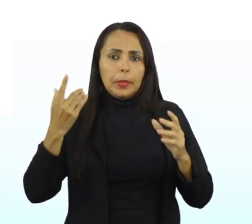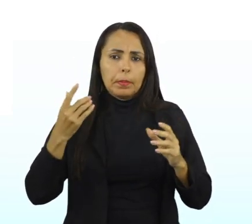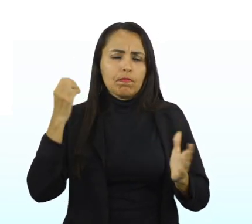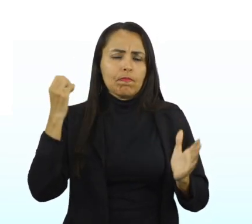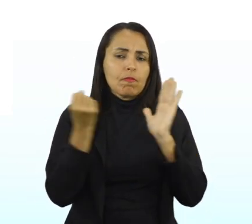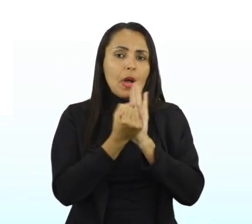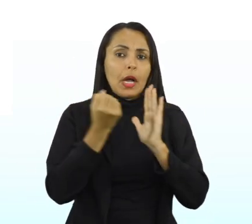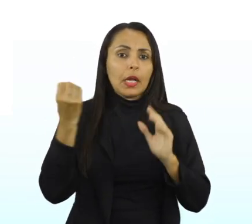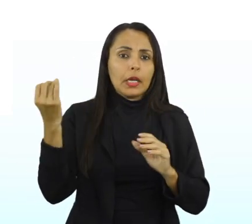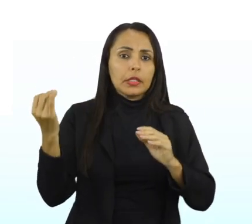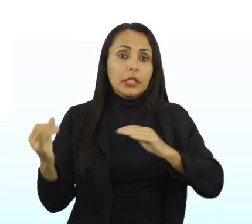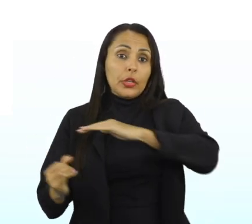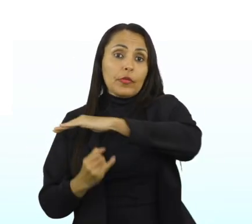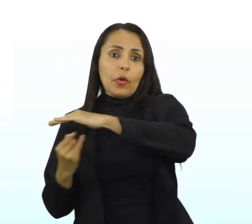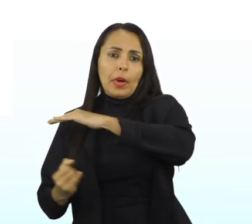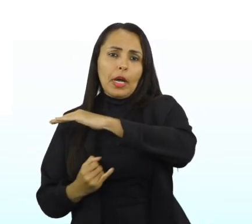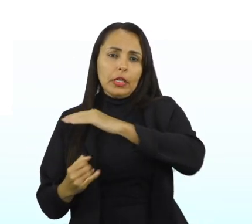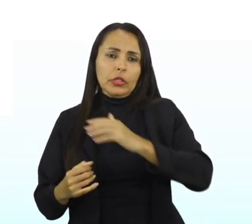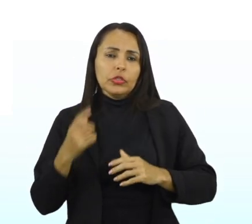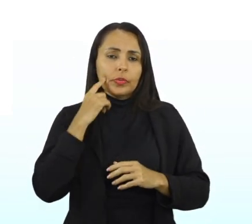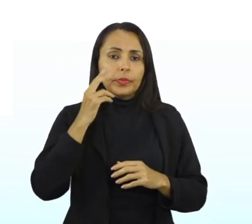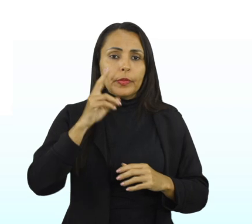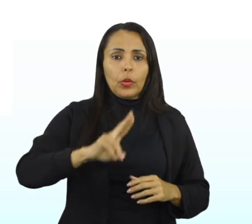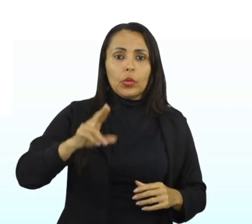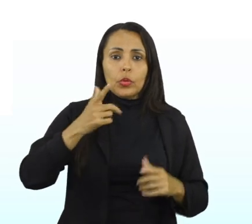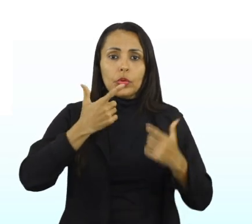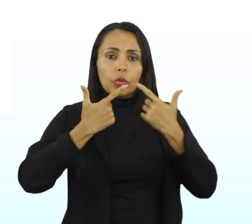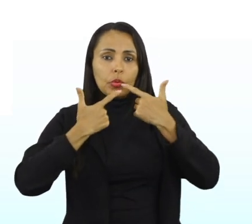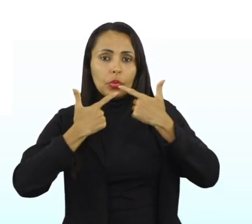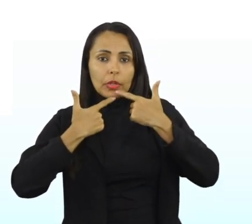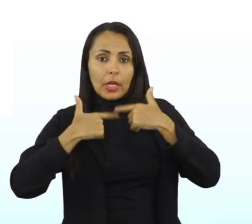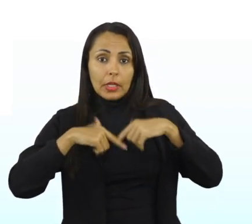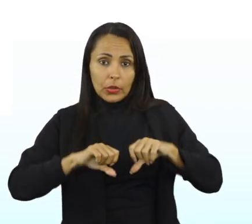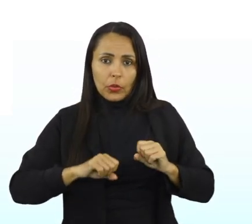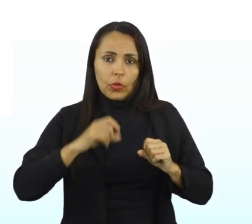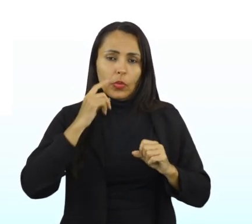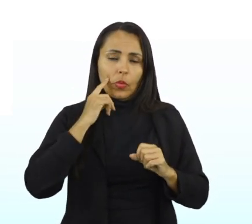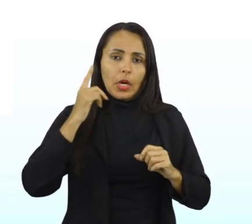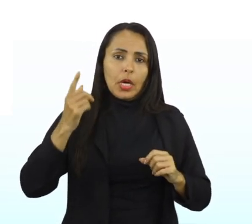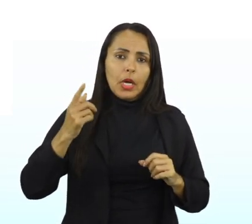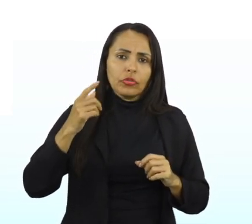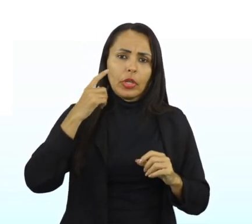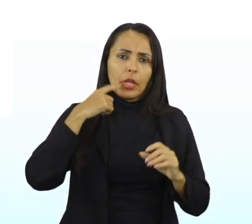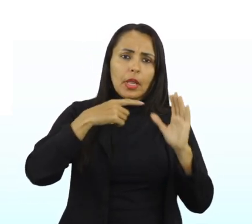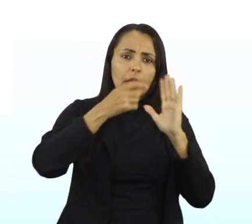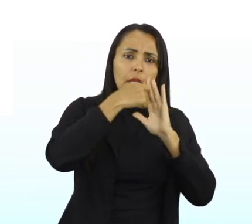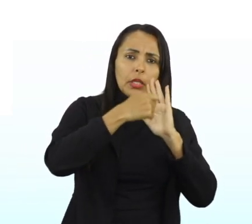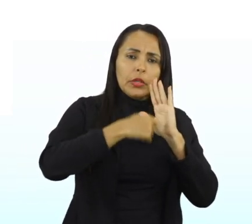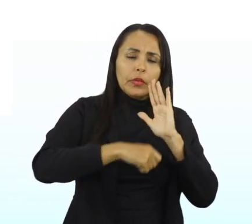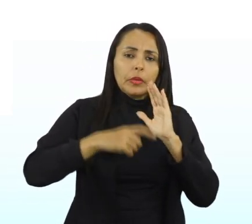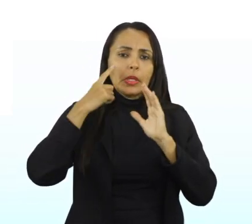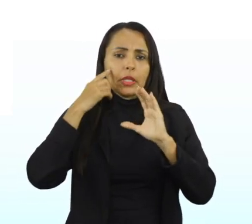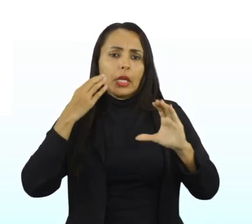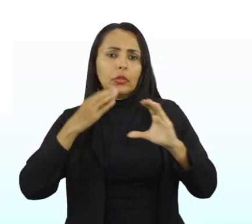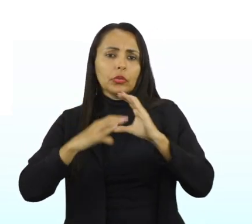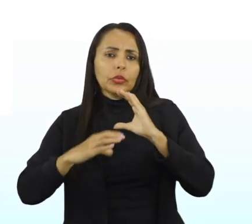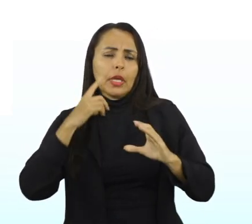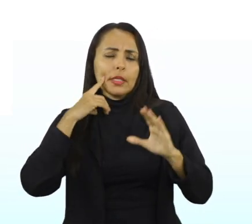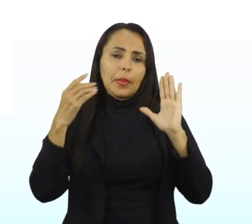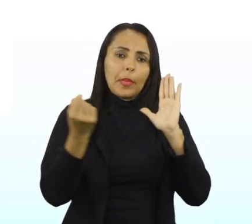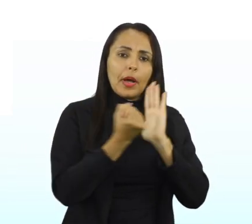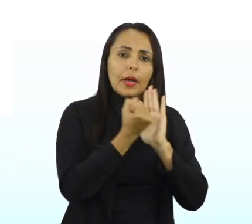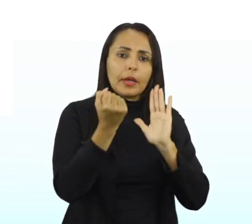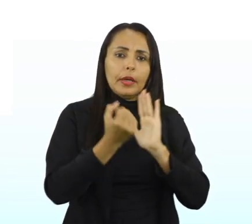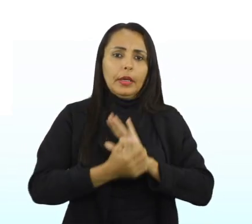caracterizam por apresentarem marcas informais, já está dizendo, do uso da língua. Nessa letra de Nelson Sargento são